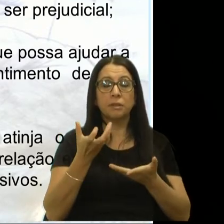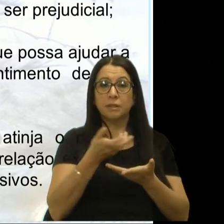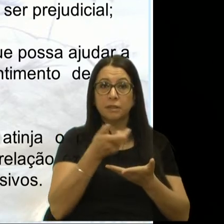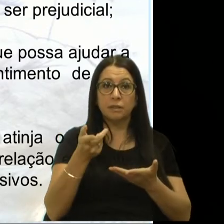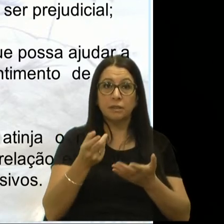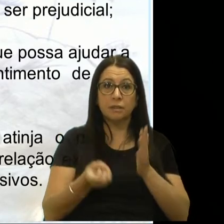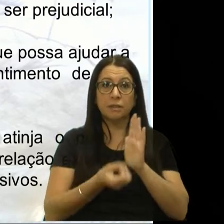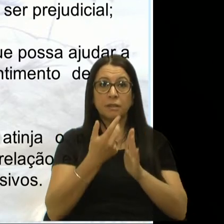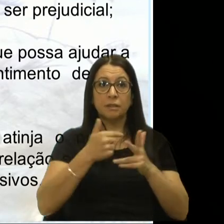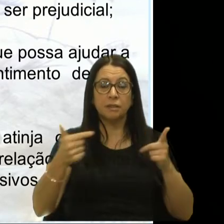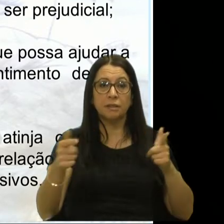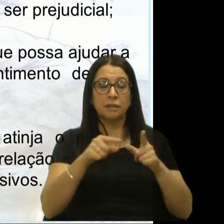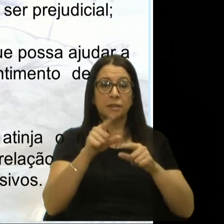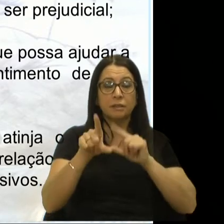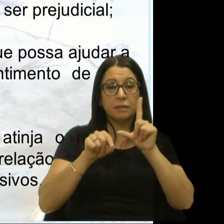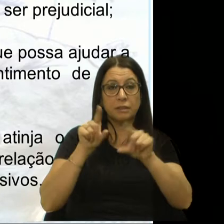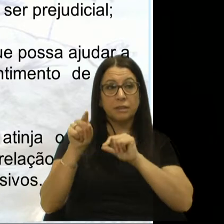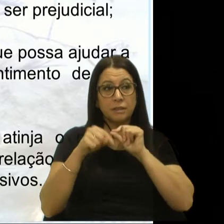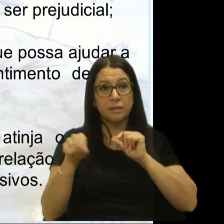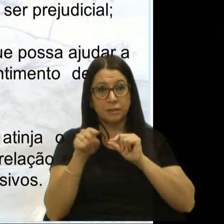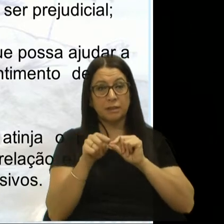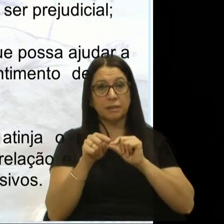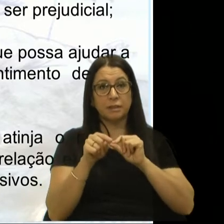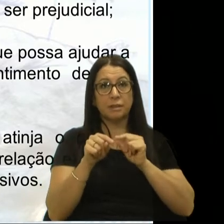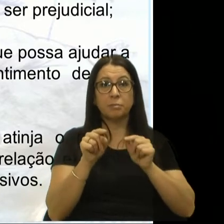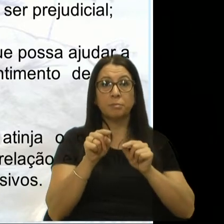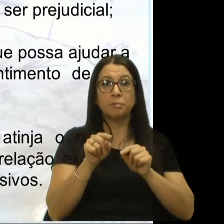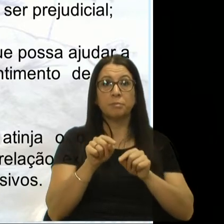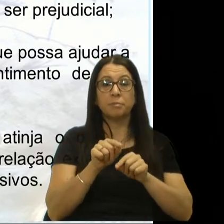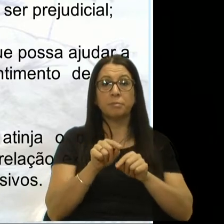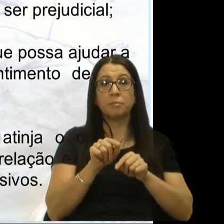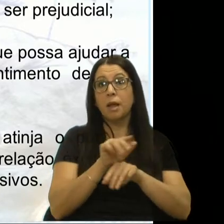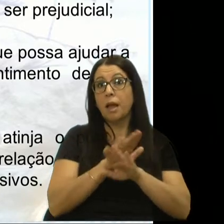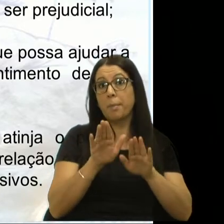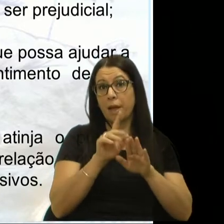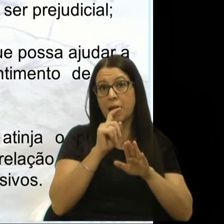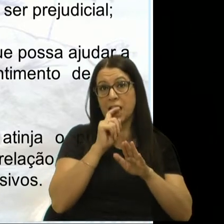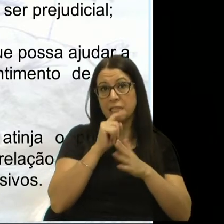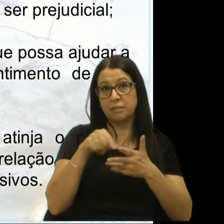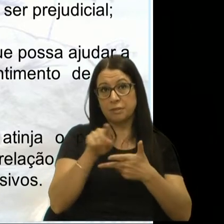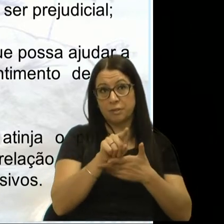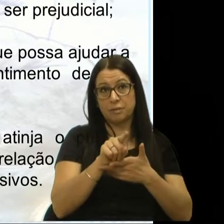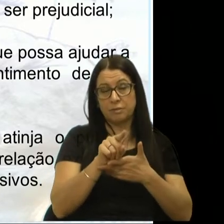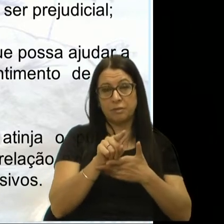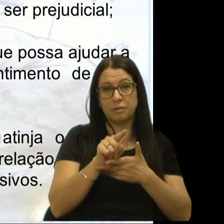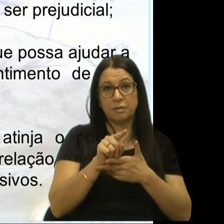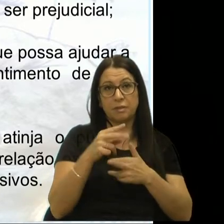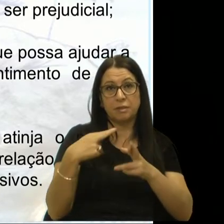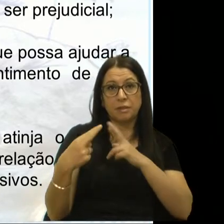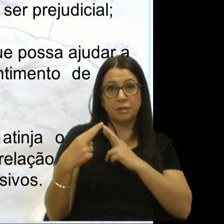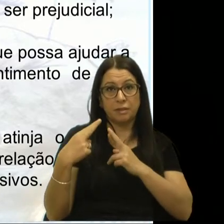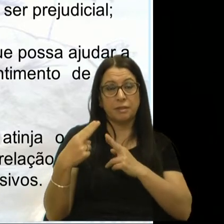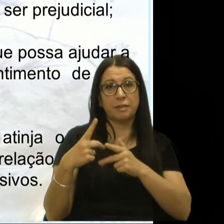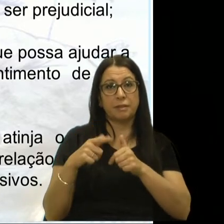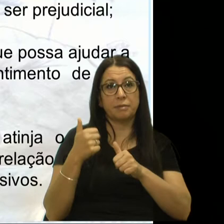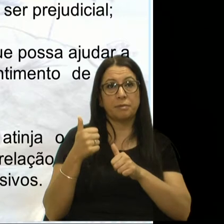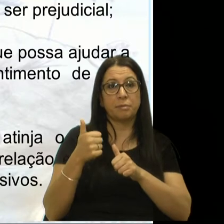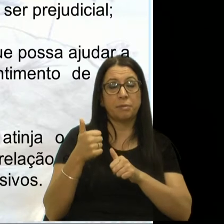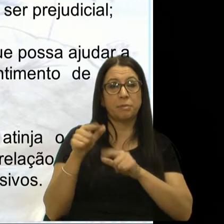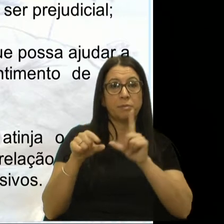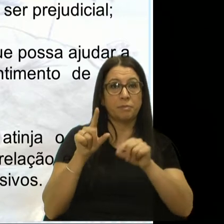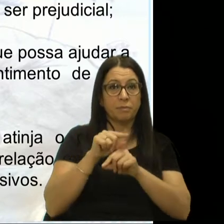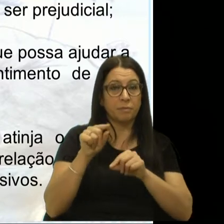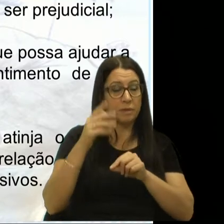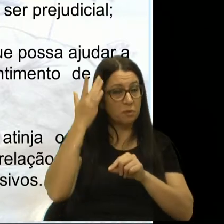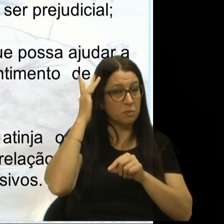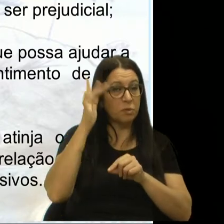criar alternativas para combater o ciúme e, assim, combater as relações abusivas. Que a primeira alternativa, eu não sei